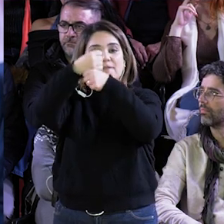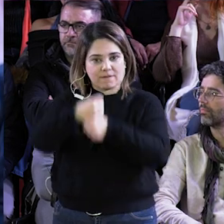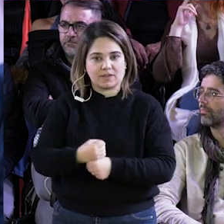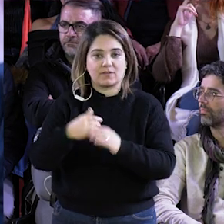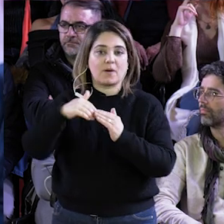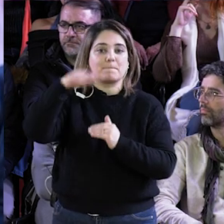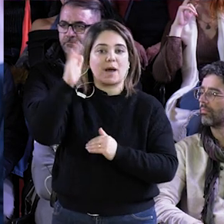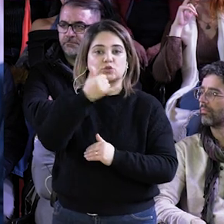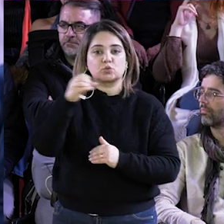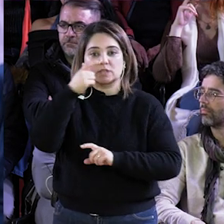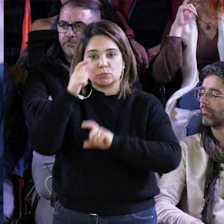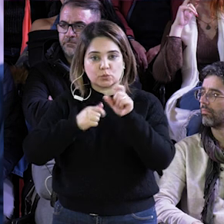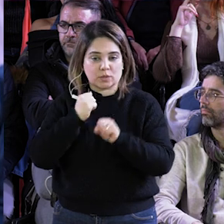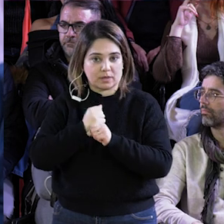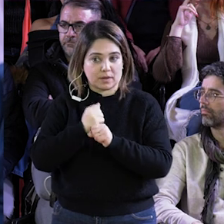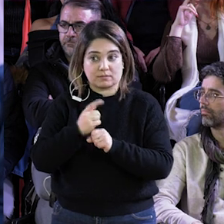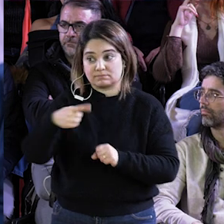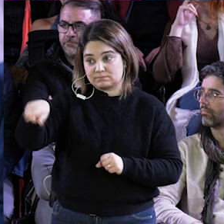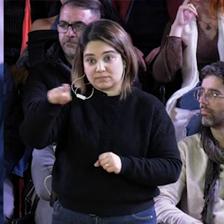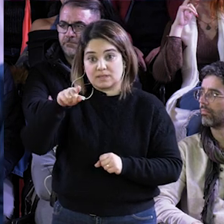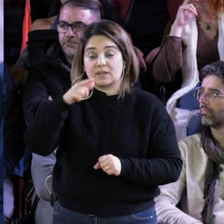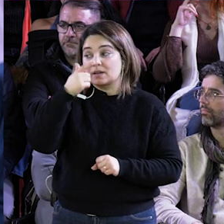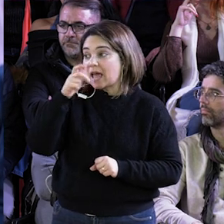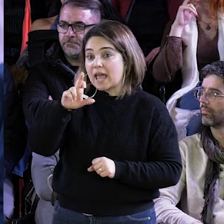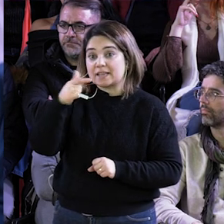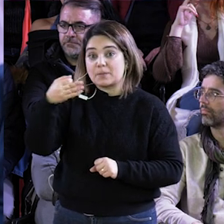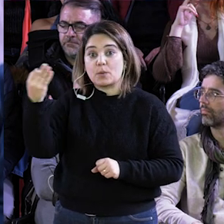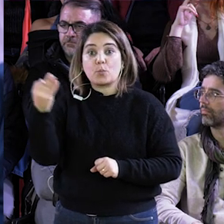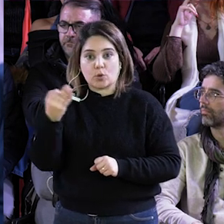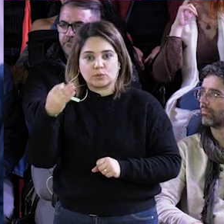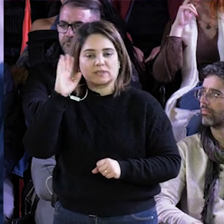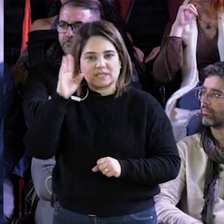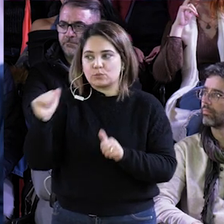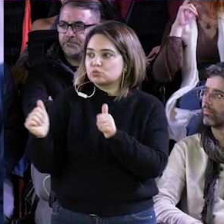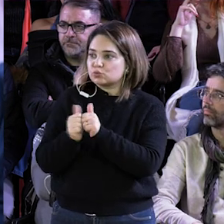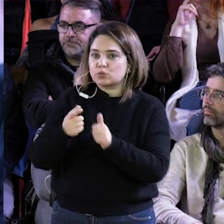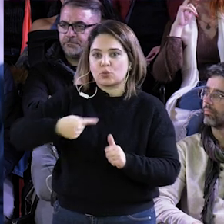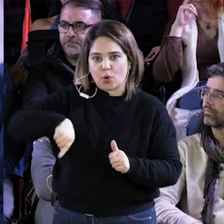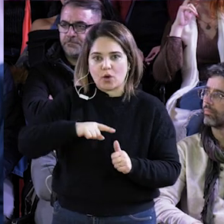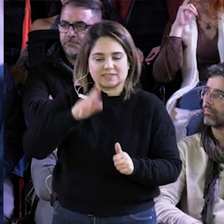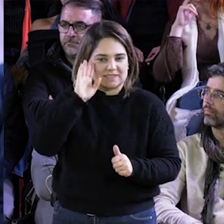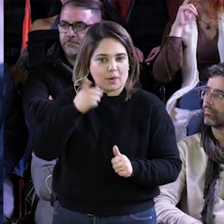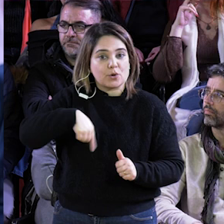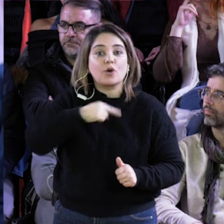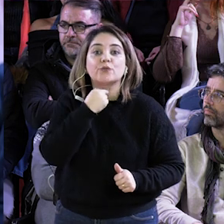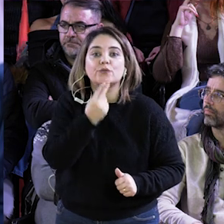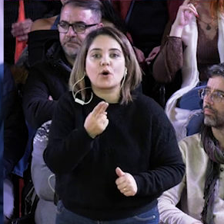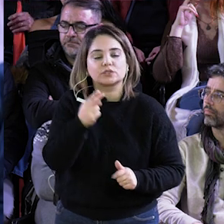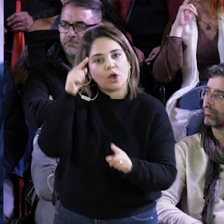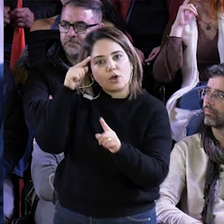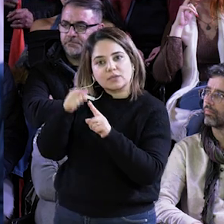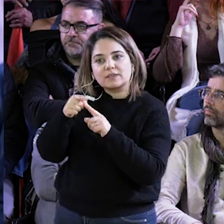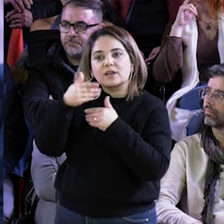200 trabalhadores. Sabem isso os trabalhadores da RTP Porto com quem estivemos nesta campanha. A nossa voz serviu para desprecarizar